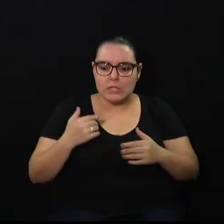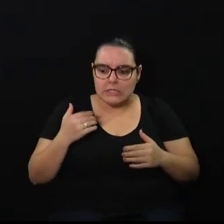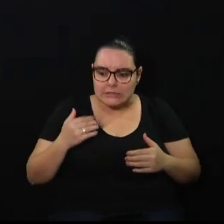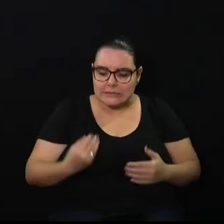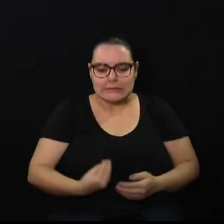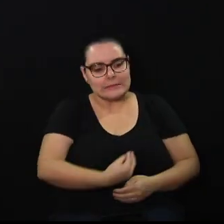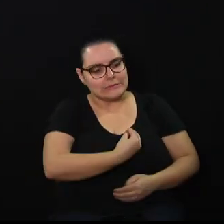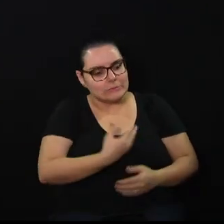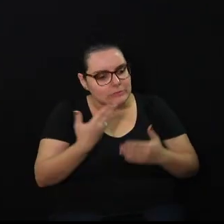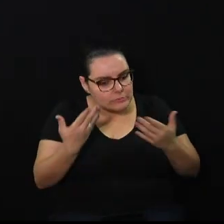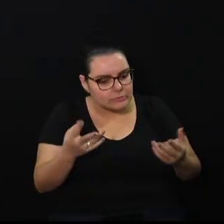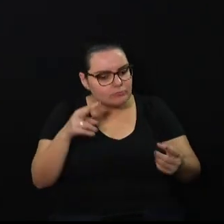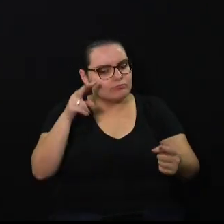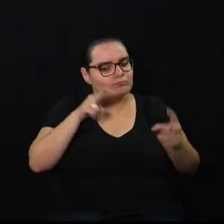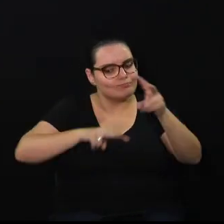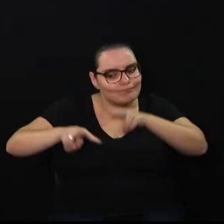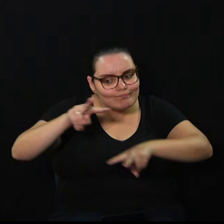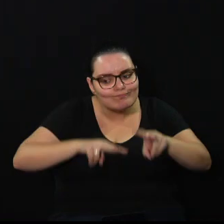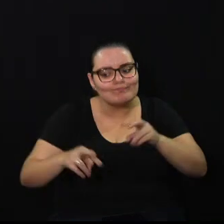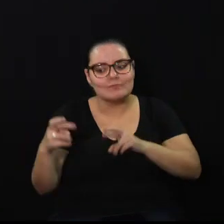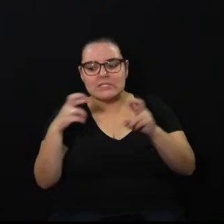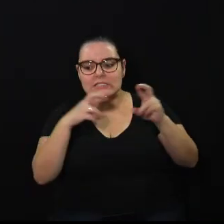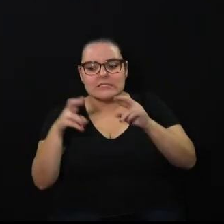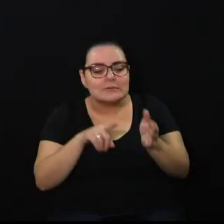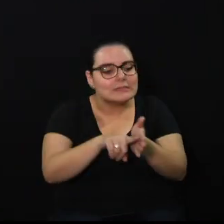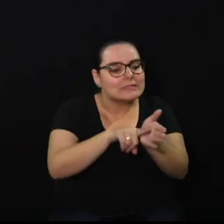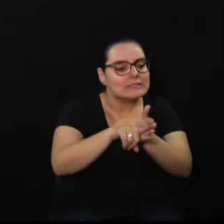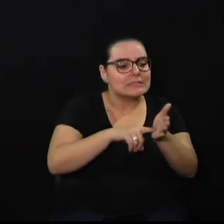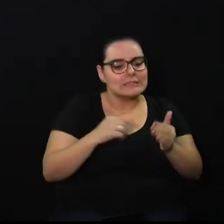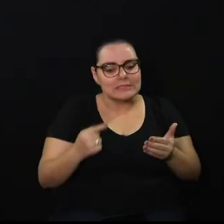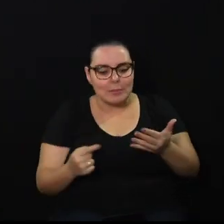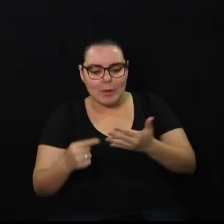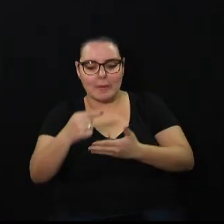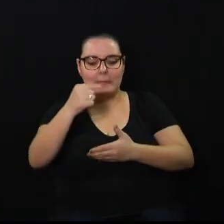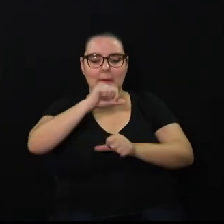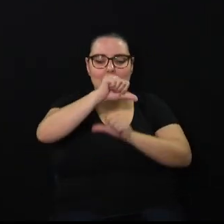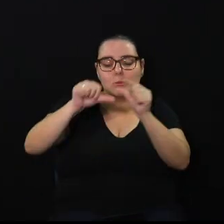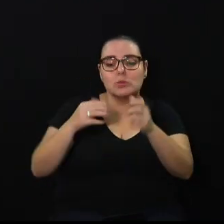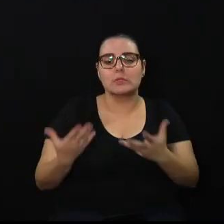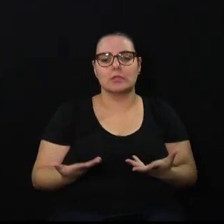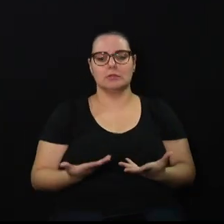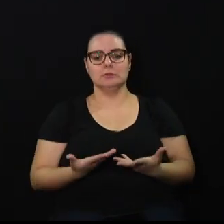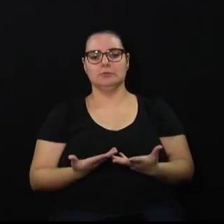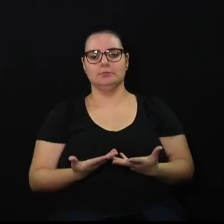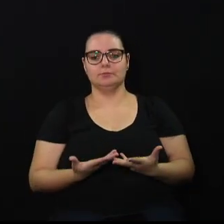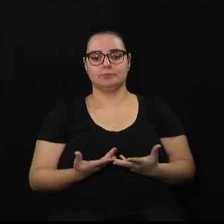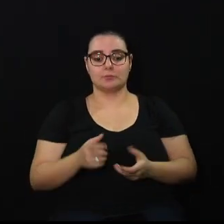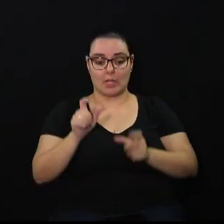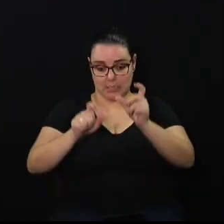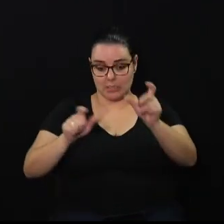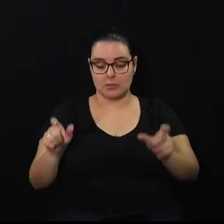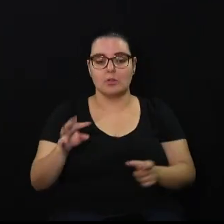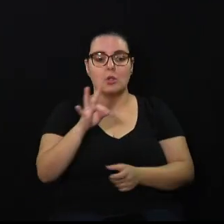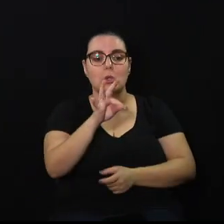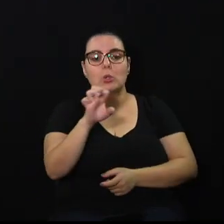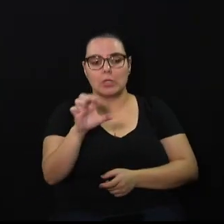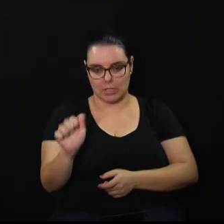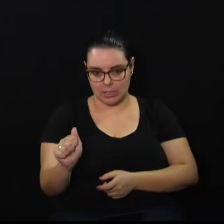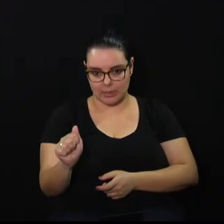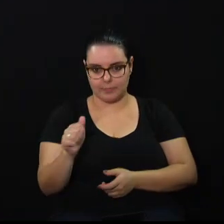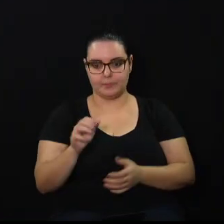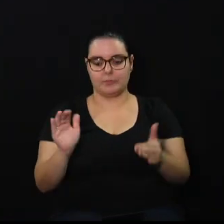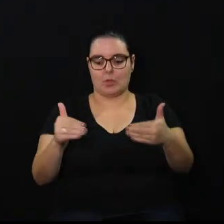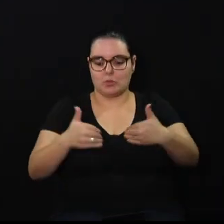reúne ado recolocado reclassificado então as pessoas portadoras do teto em tem